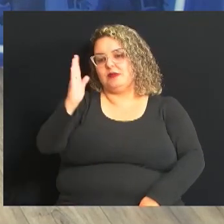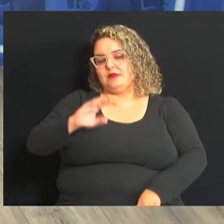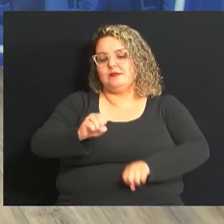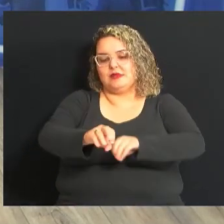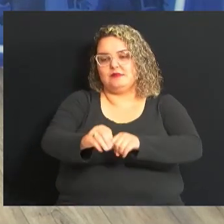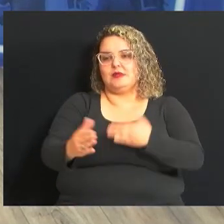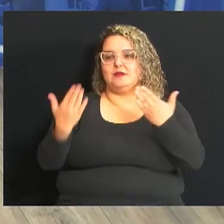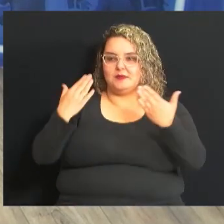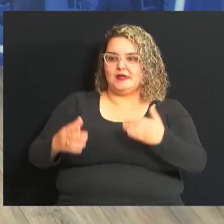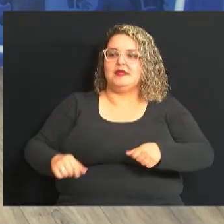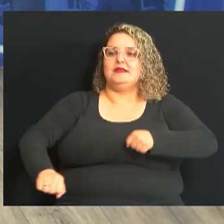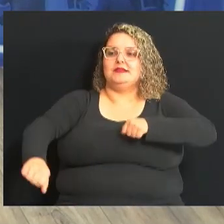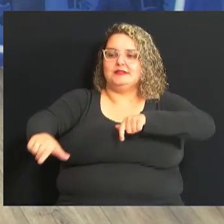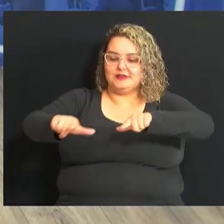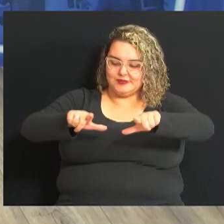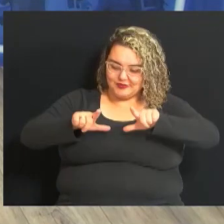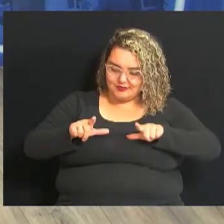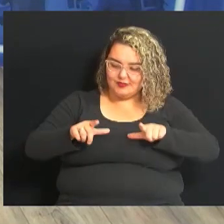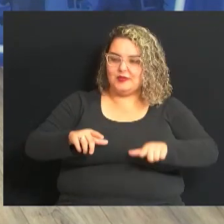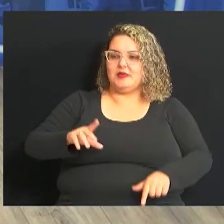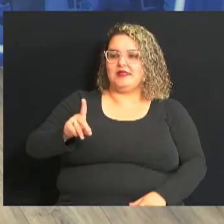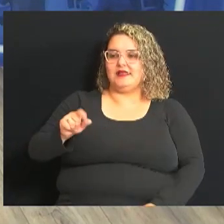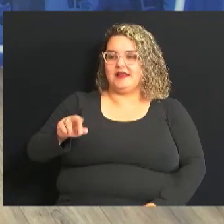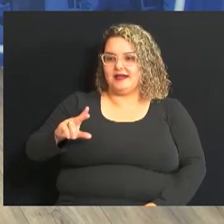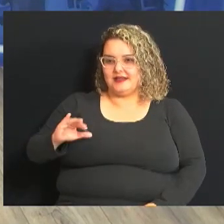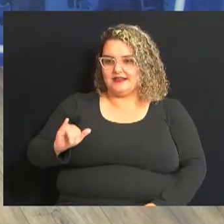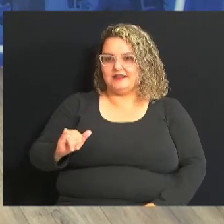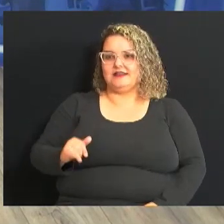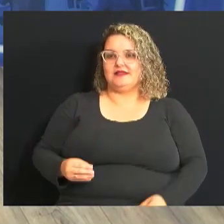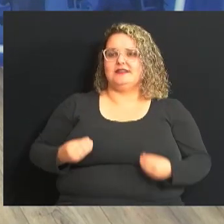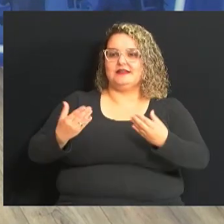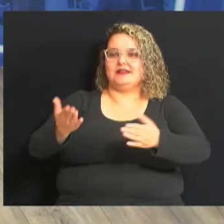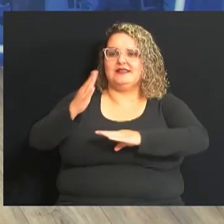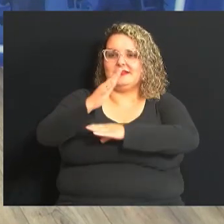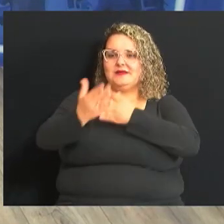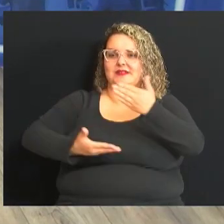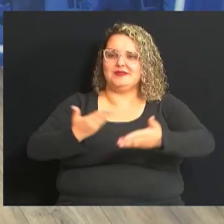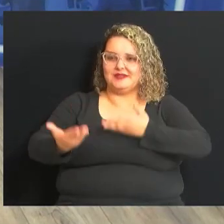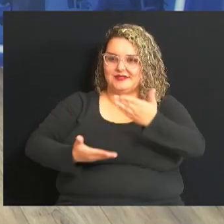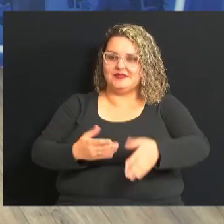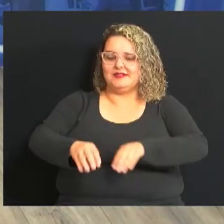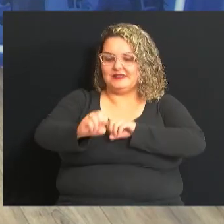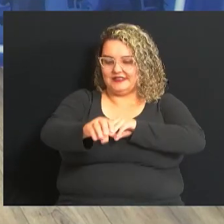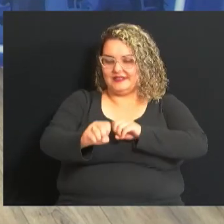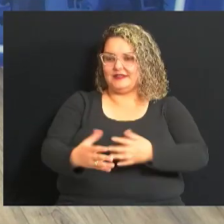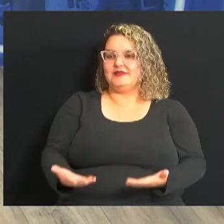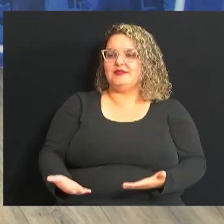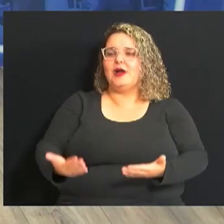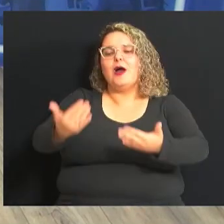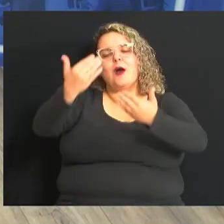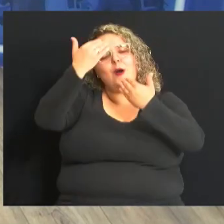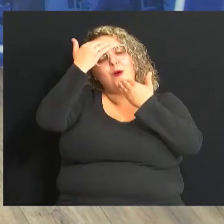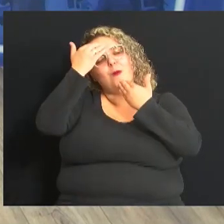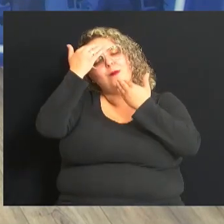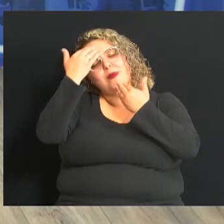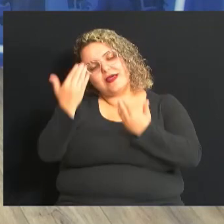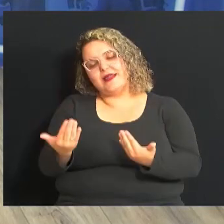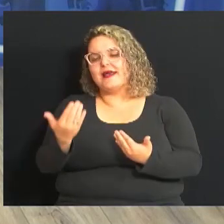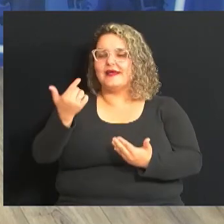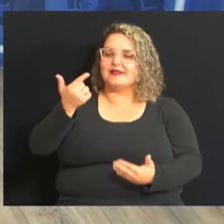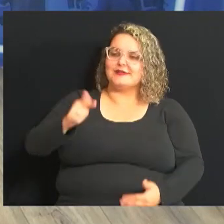Ribeiro, concedido aqui pela Câmara Municipal de Campinas pelos serviços prestados na educação. Muito obrigado novamente